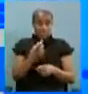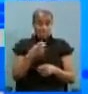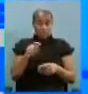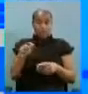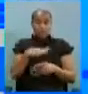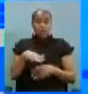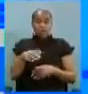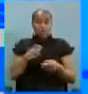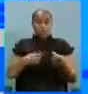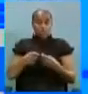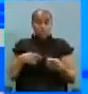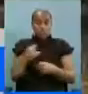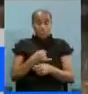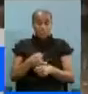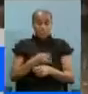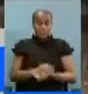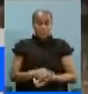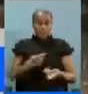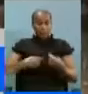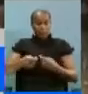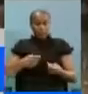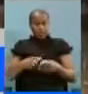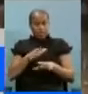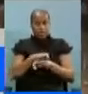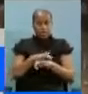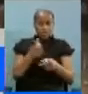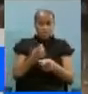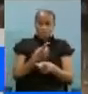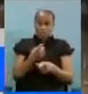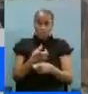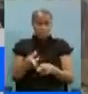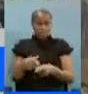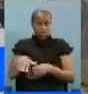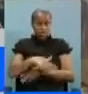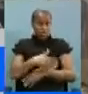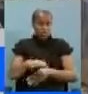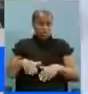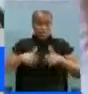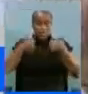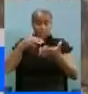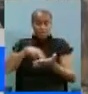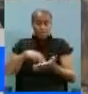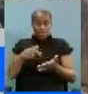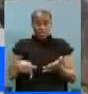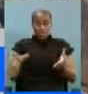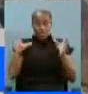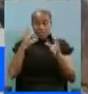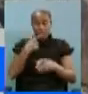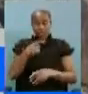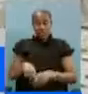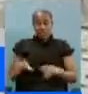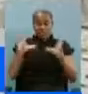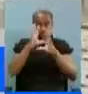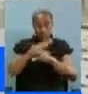nos mercados da ilha. Venda de peixes e hortaliças nos passeios na cidade do Mindelo está cada vez a